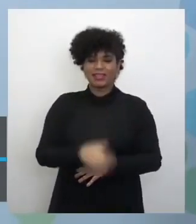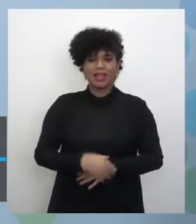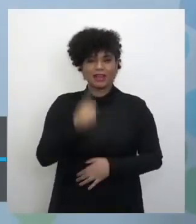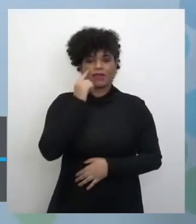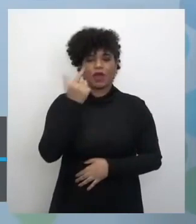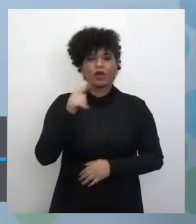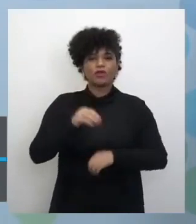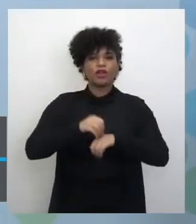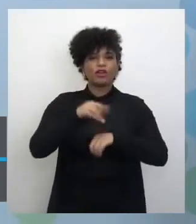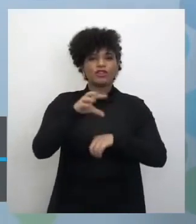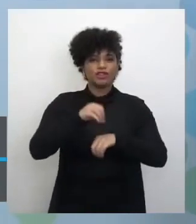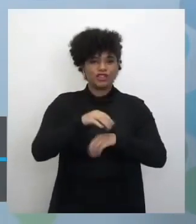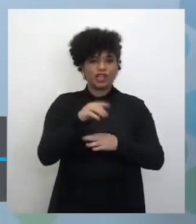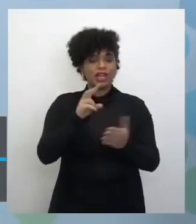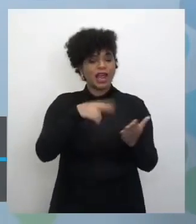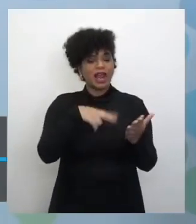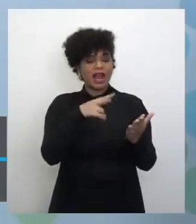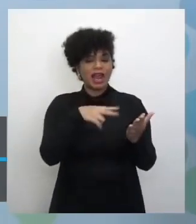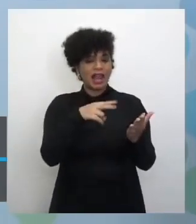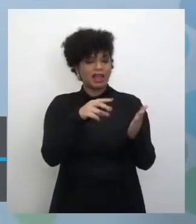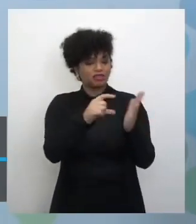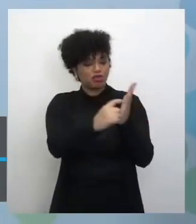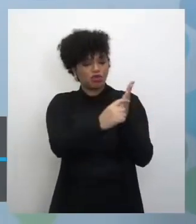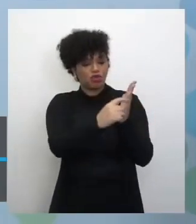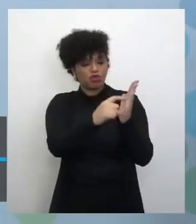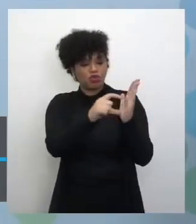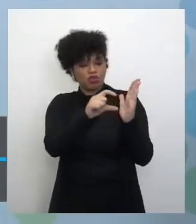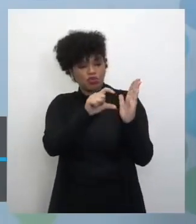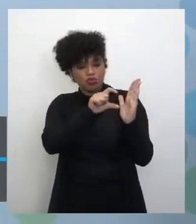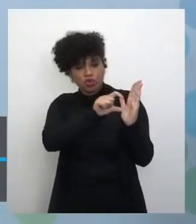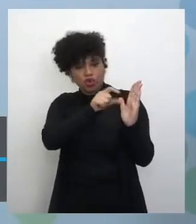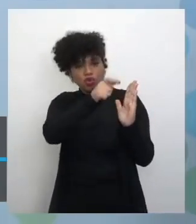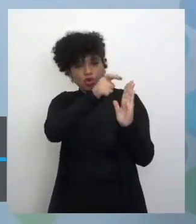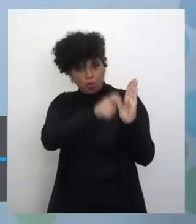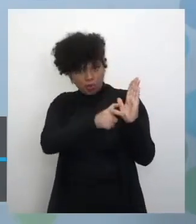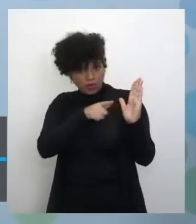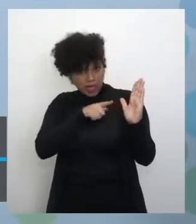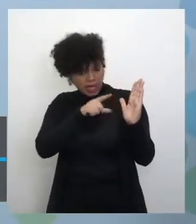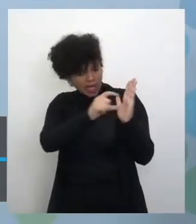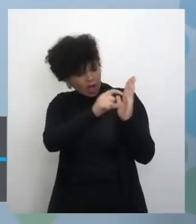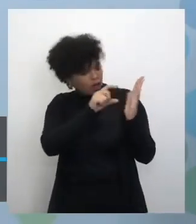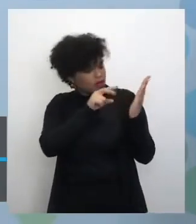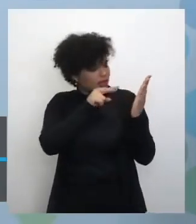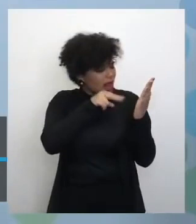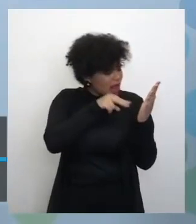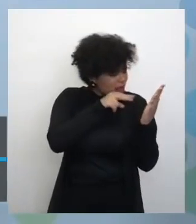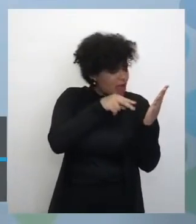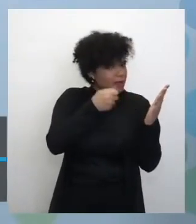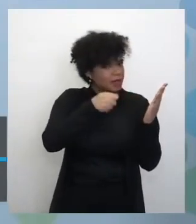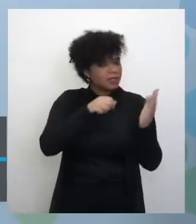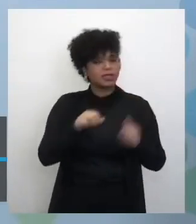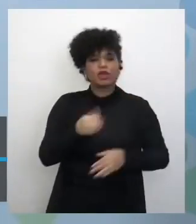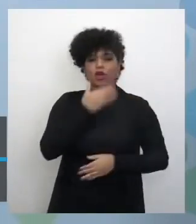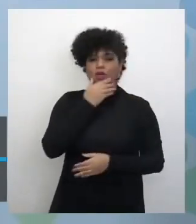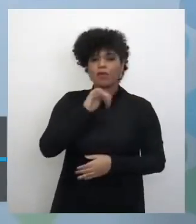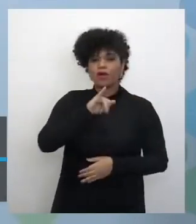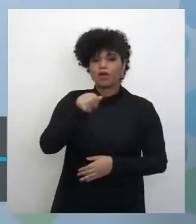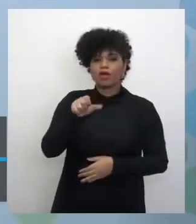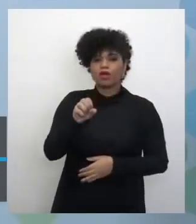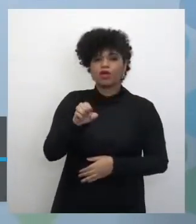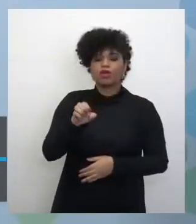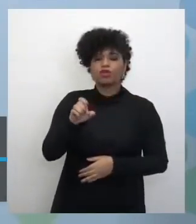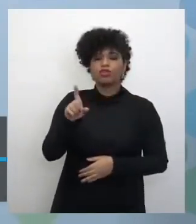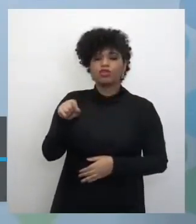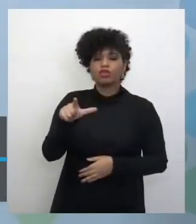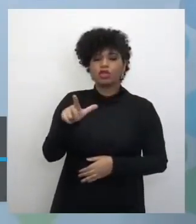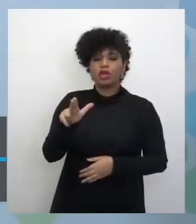ó, lendo os rótulos da embalagem de produtos. Agora o José Luiz colocou aqui a panela de pressão. É uma outra